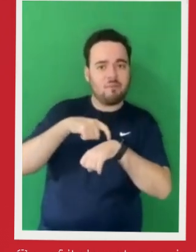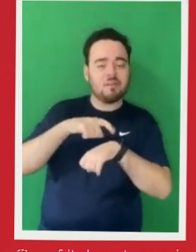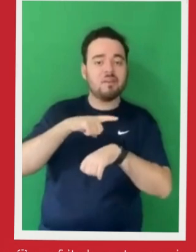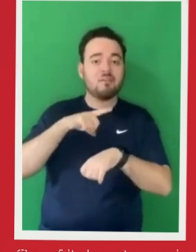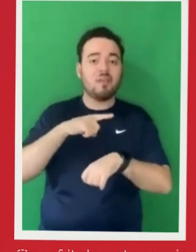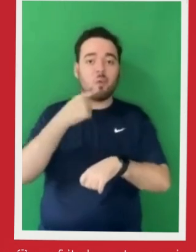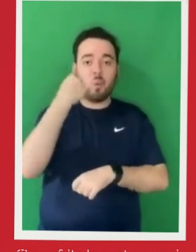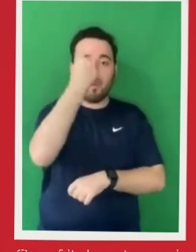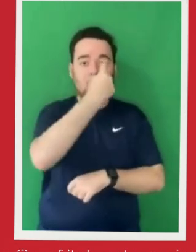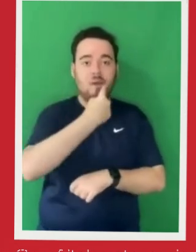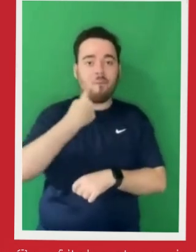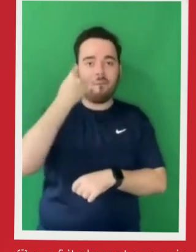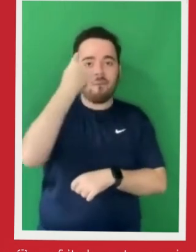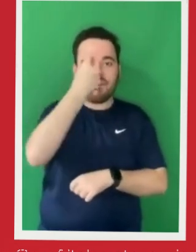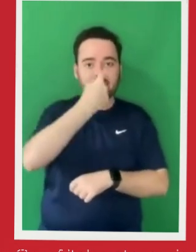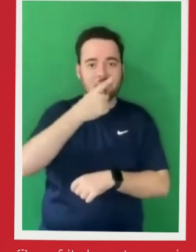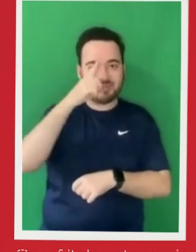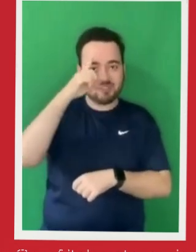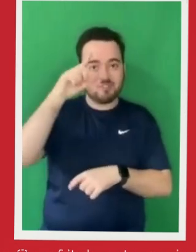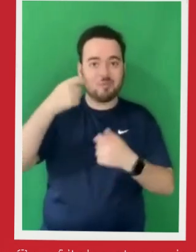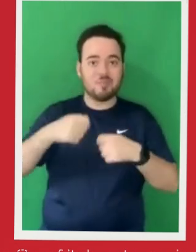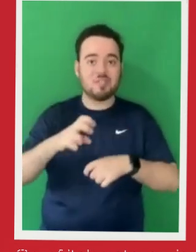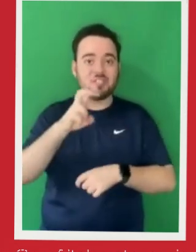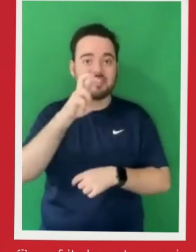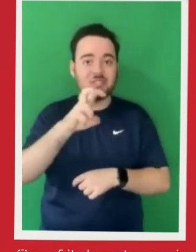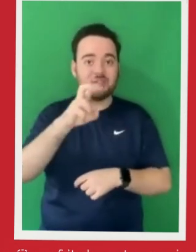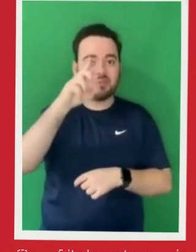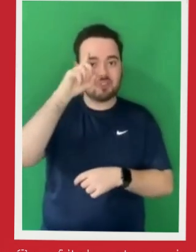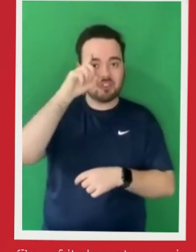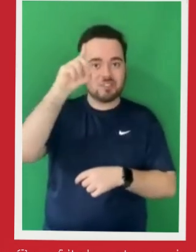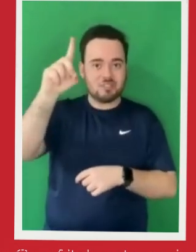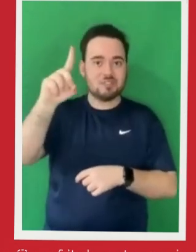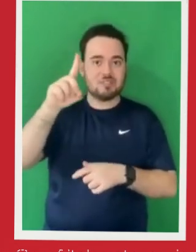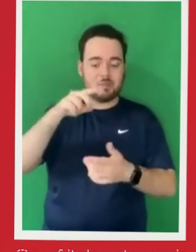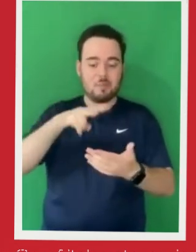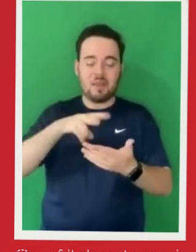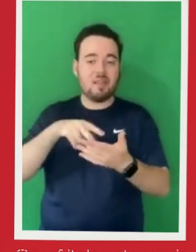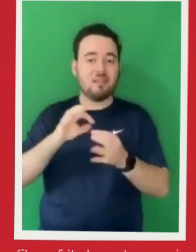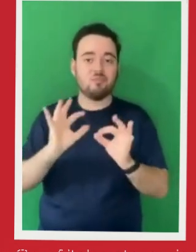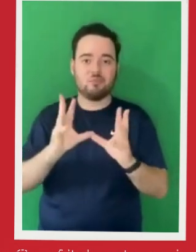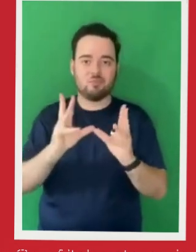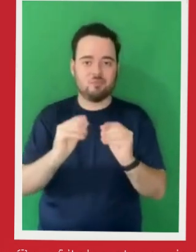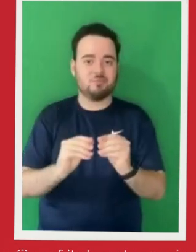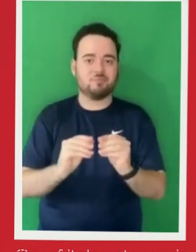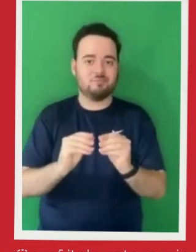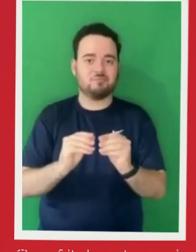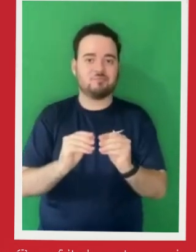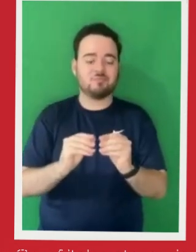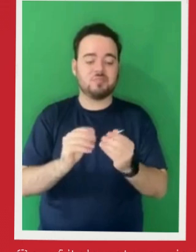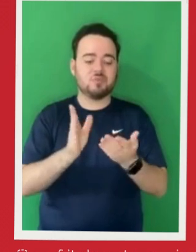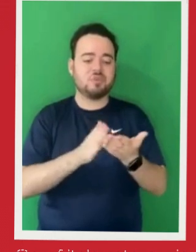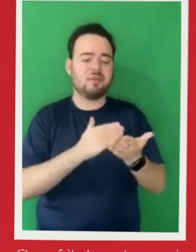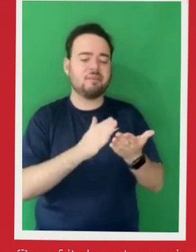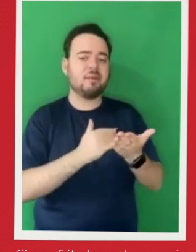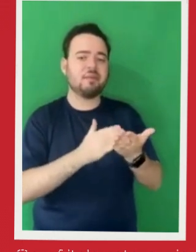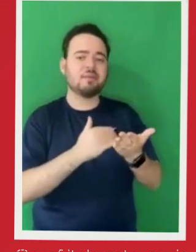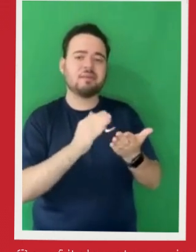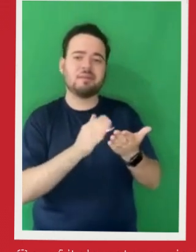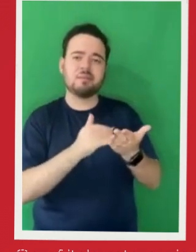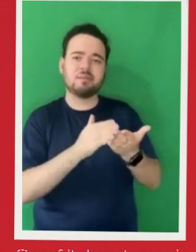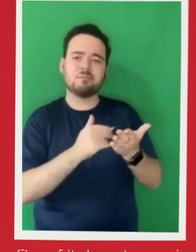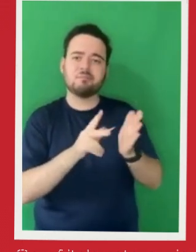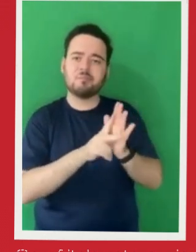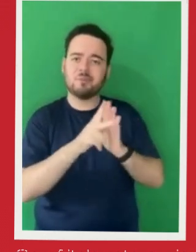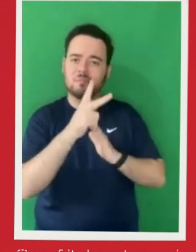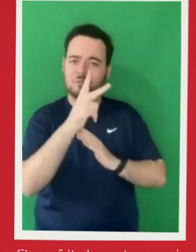dizer, opa, eu tenho 1 hora por dia, eu vou precisar 5 dias para ler essa obra. Então, no seu